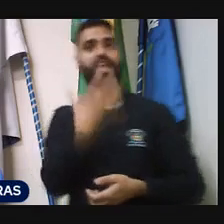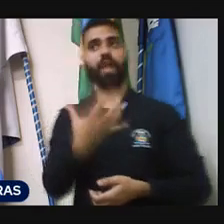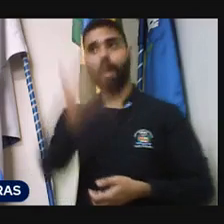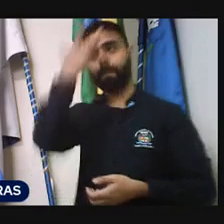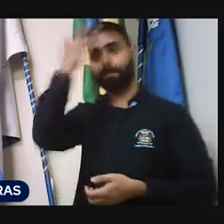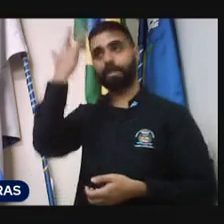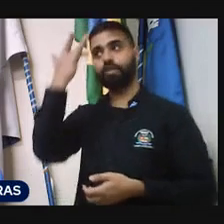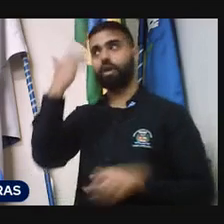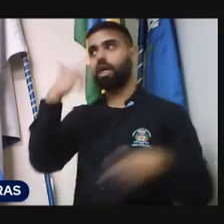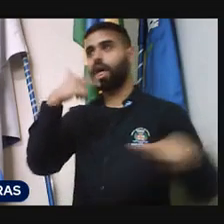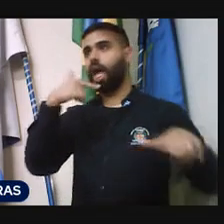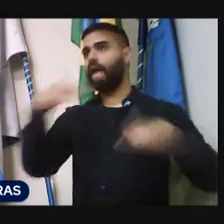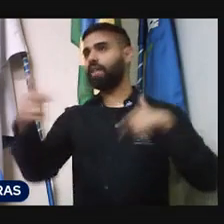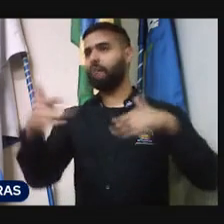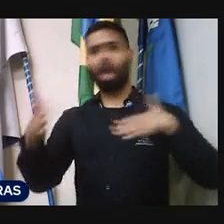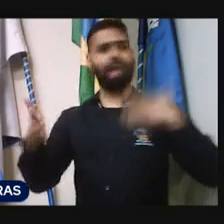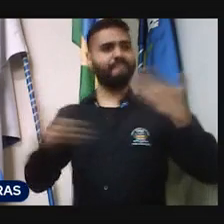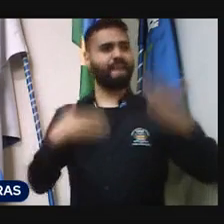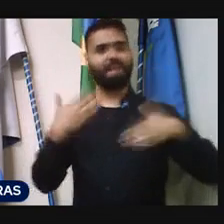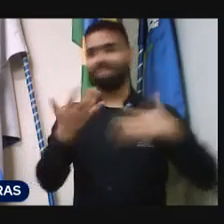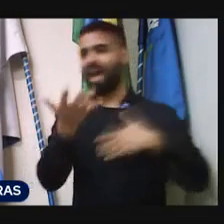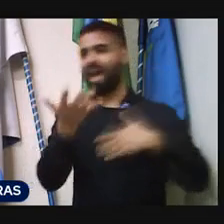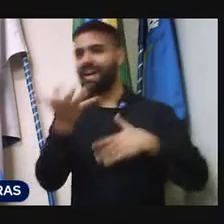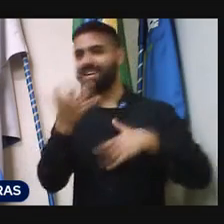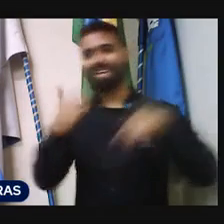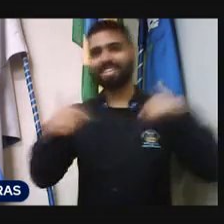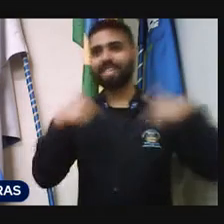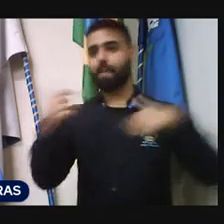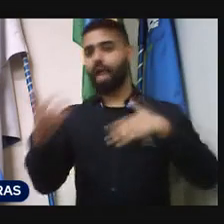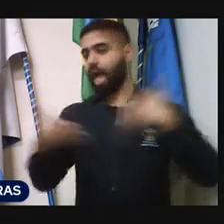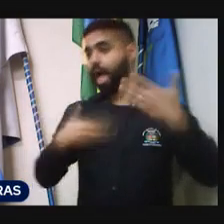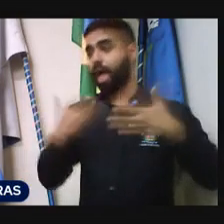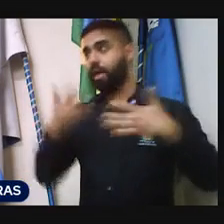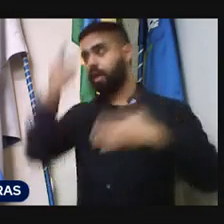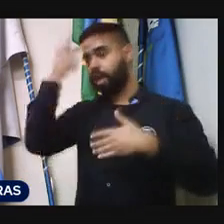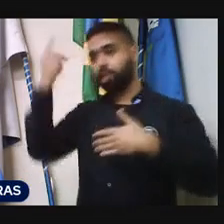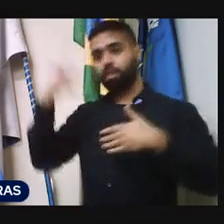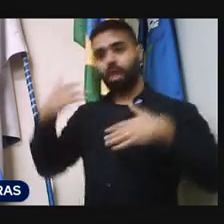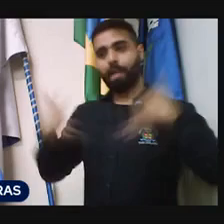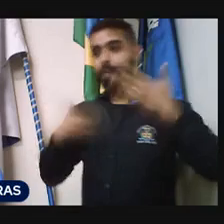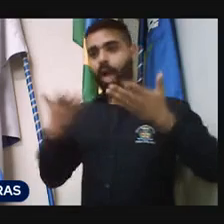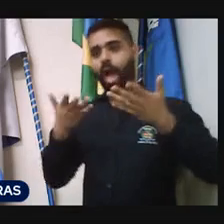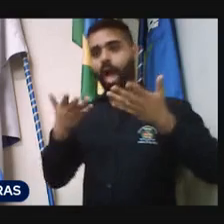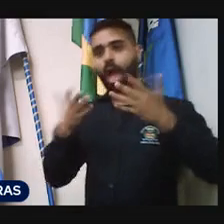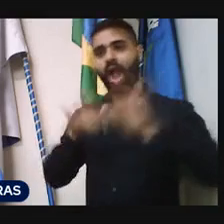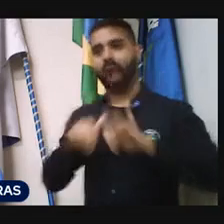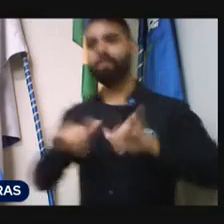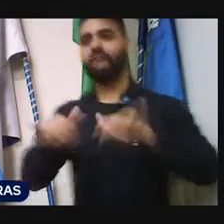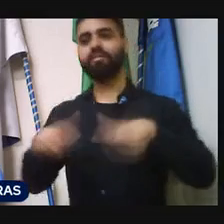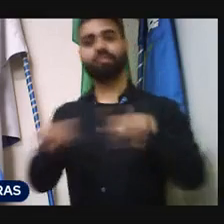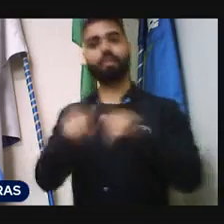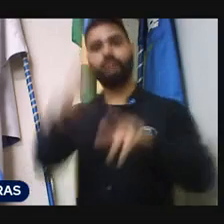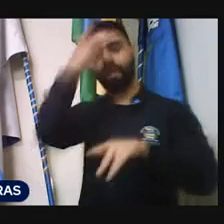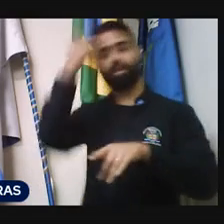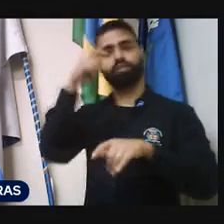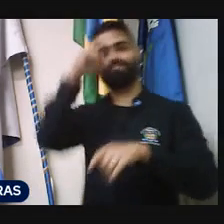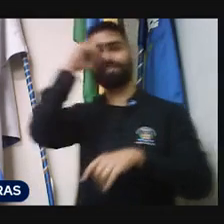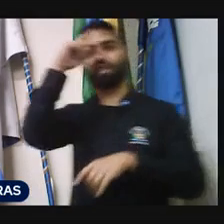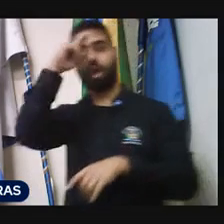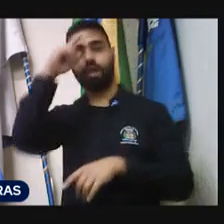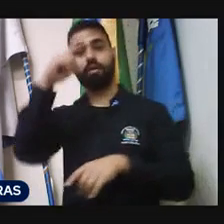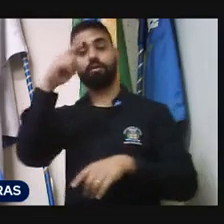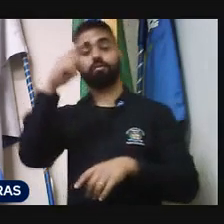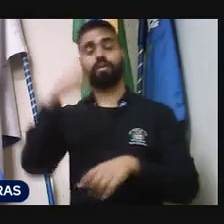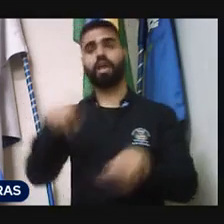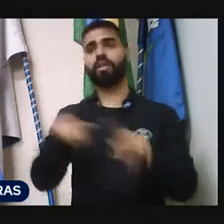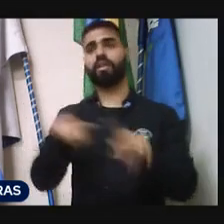funcionário trabalhar com tanto prazer que o prazer de lhe transporta ao paciente ao enfermo